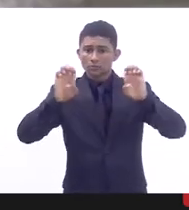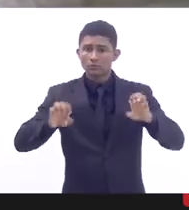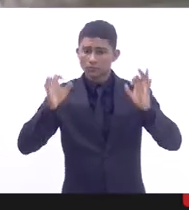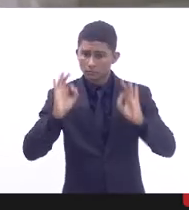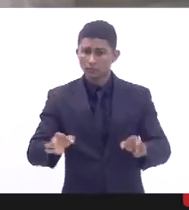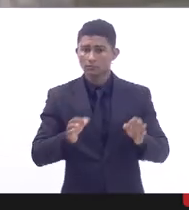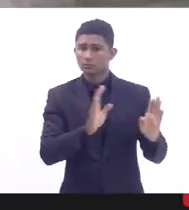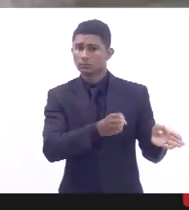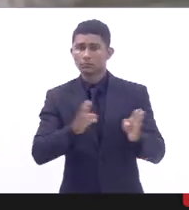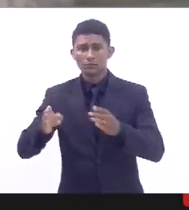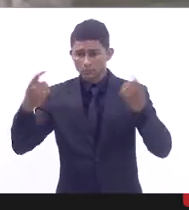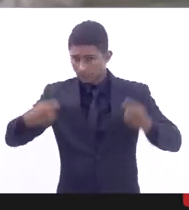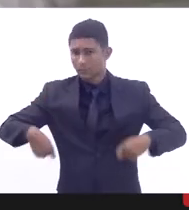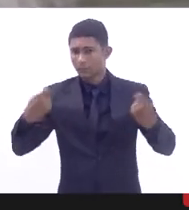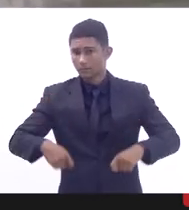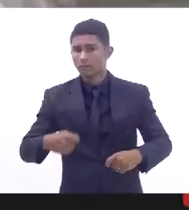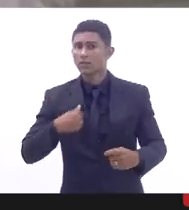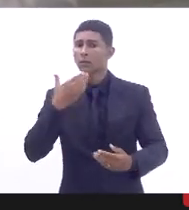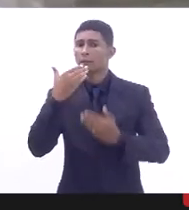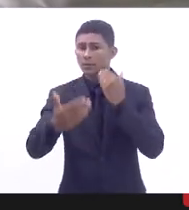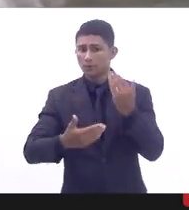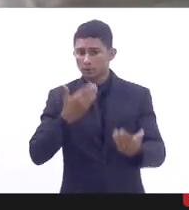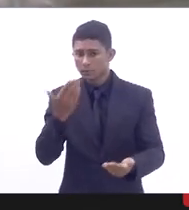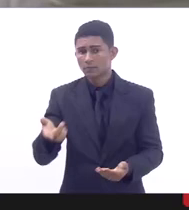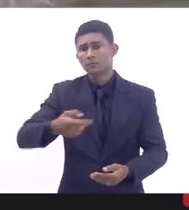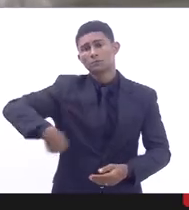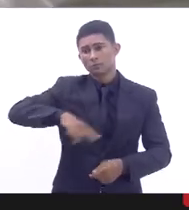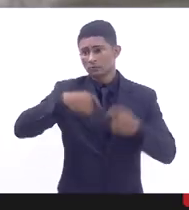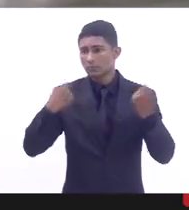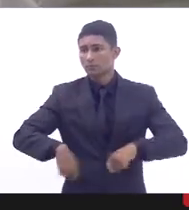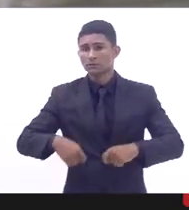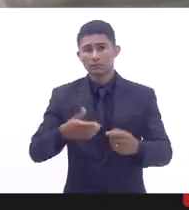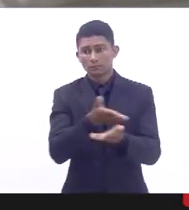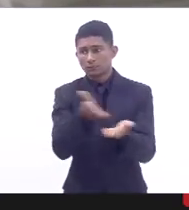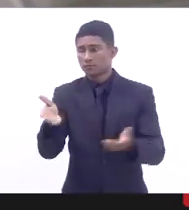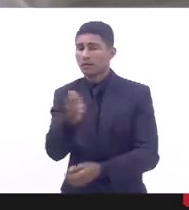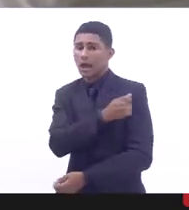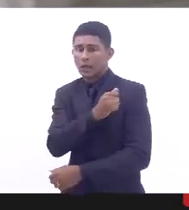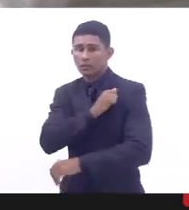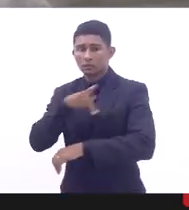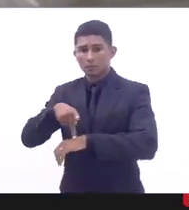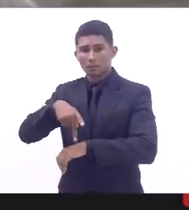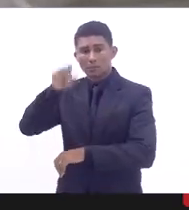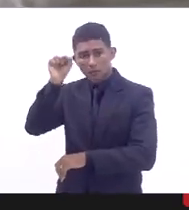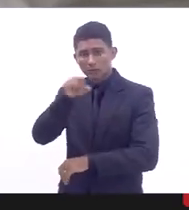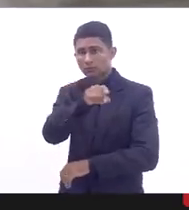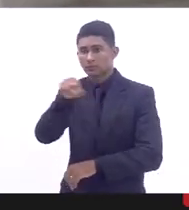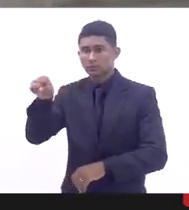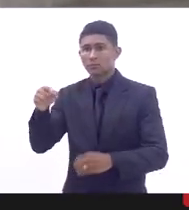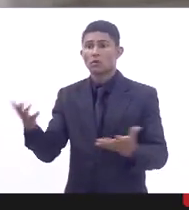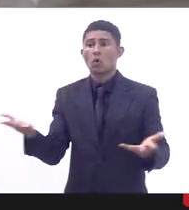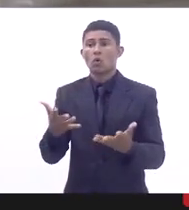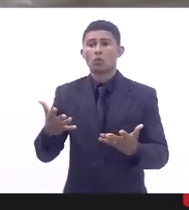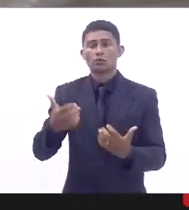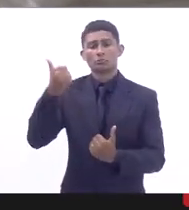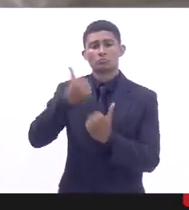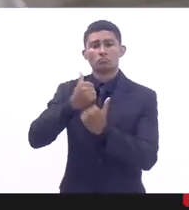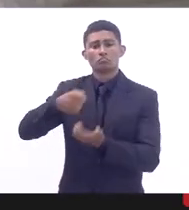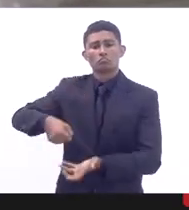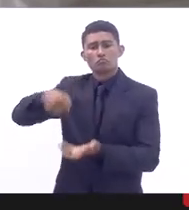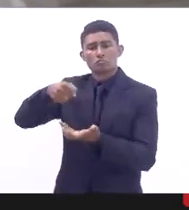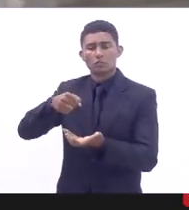reivindico muito aqui que a gente possa ter a garantia dos estudantes da pós-graduação que estão hoje com uma bolsa sem